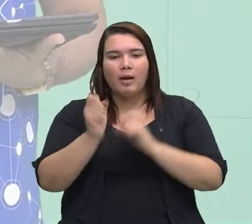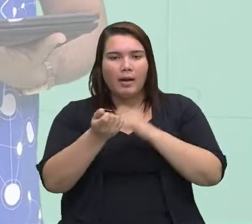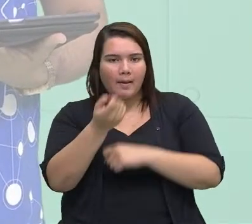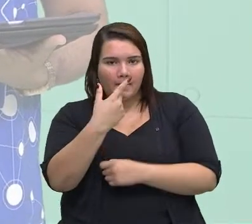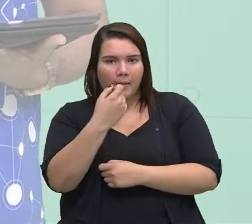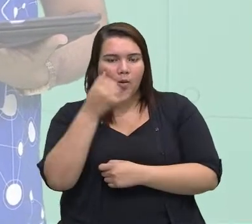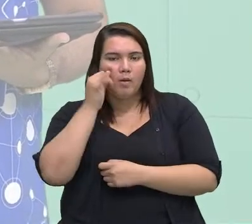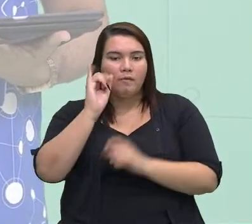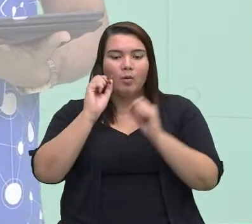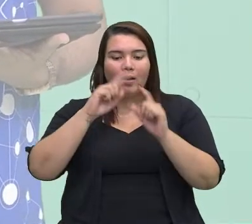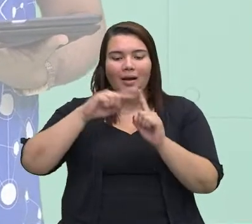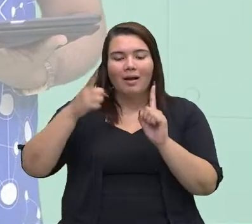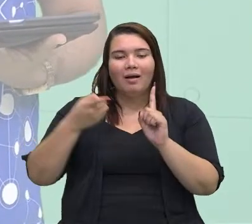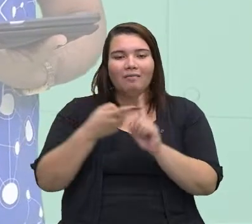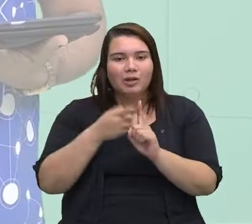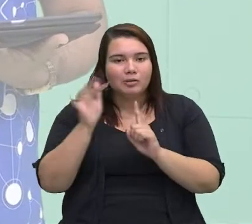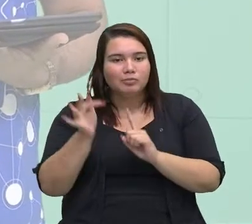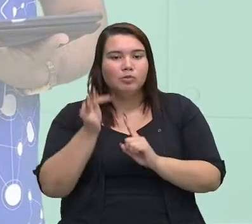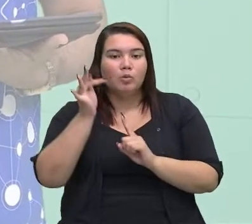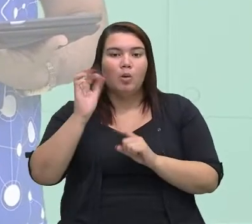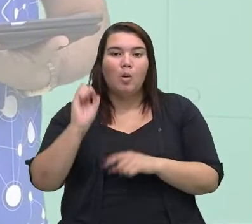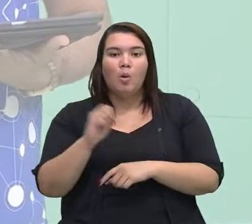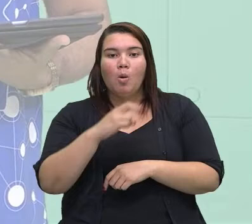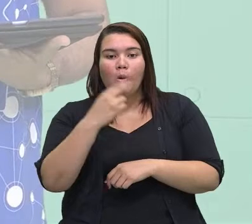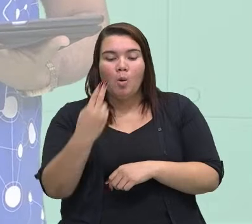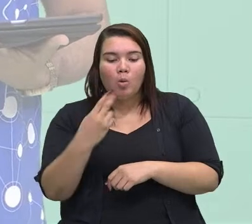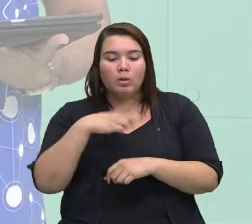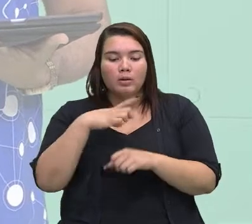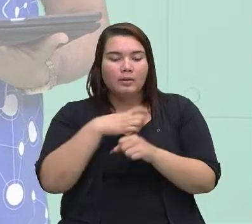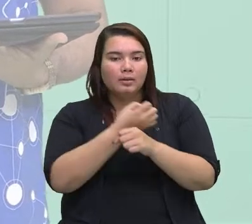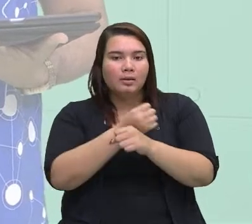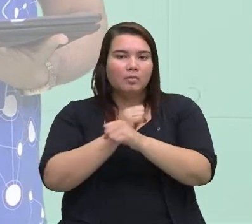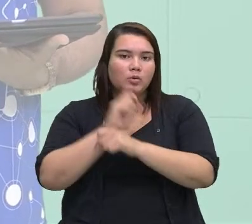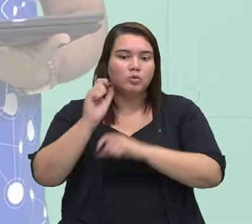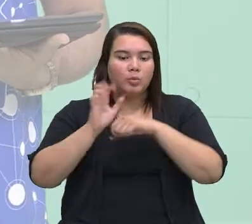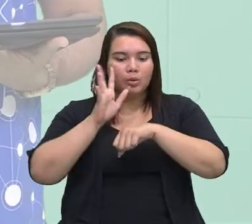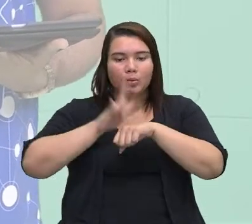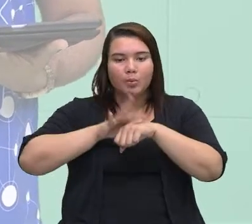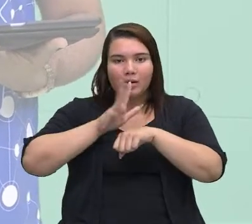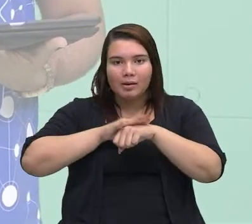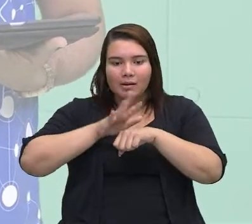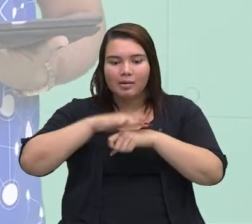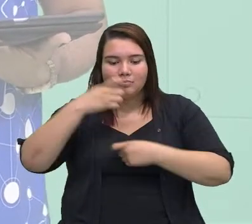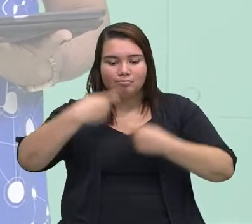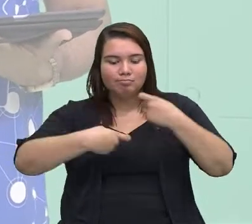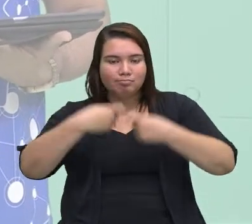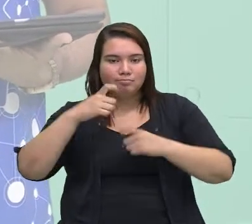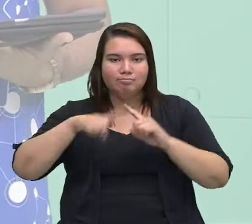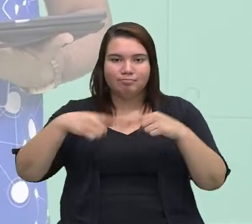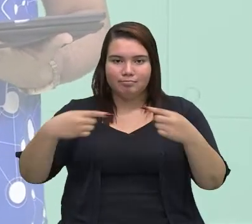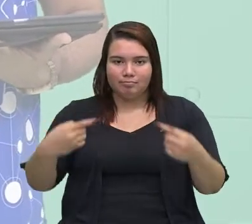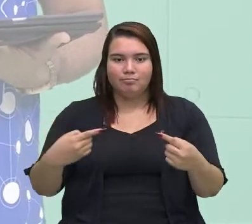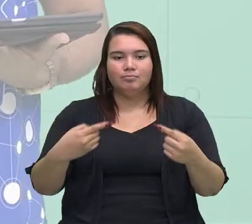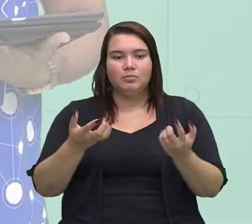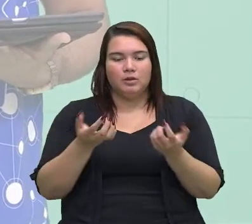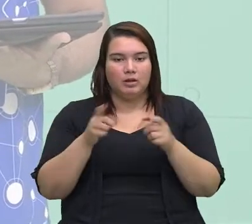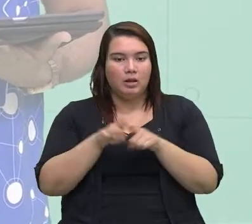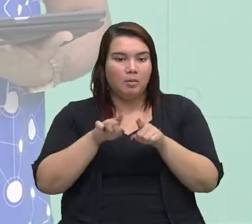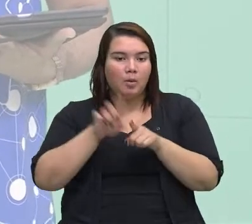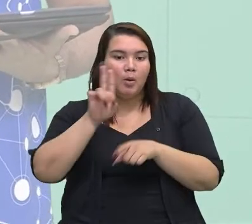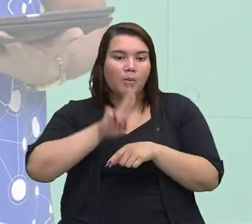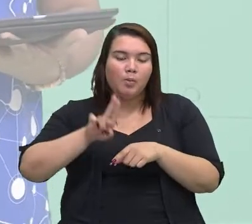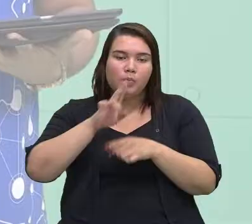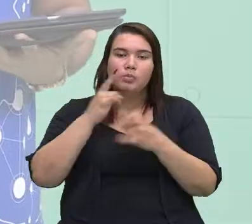não programada ou prevenir infecções sexualmente transmissíveis, que são as ISTs, como no caso dos